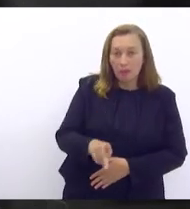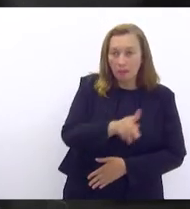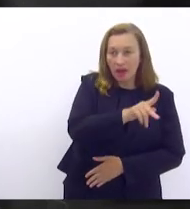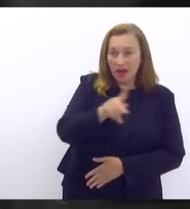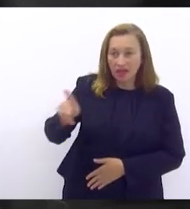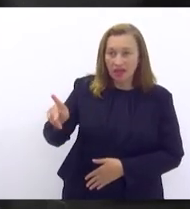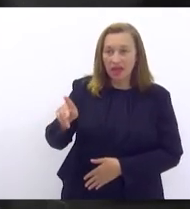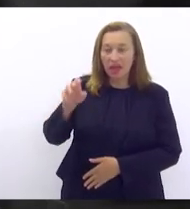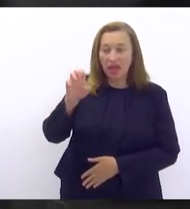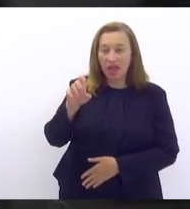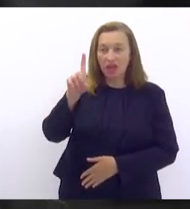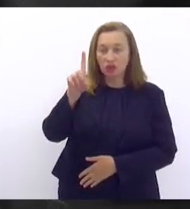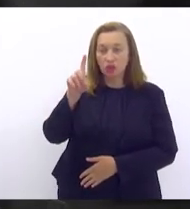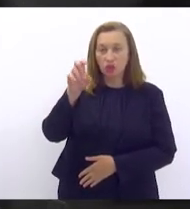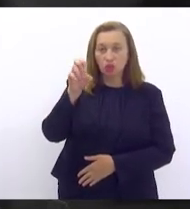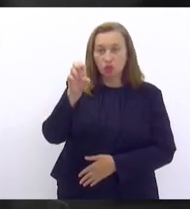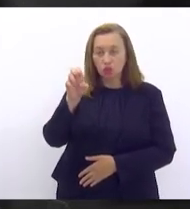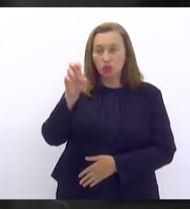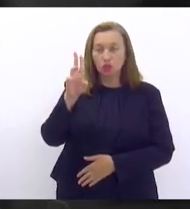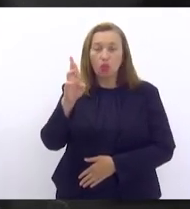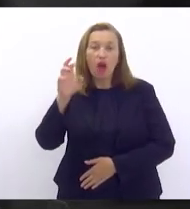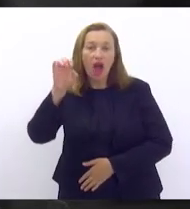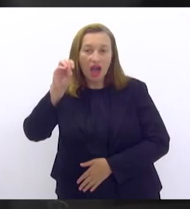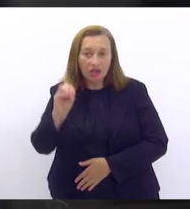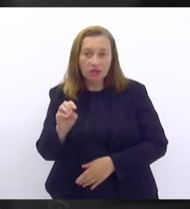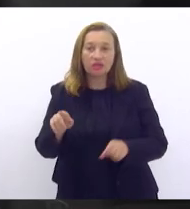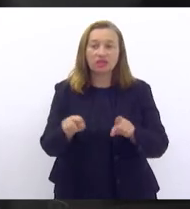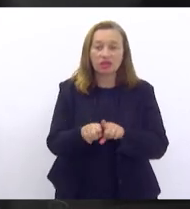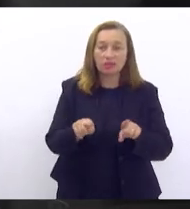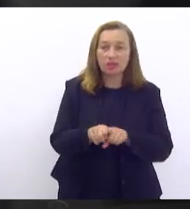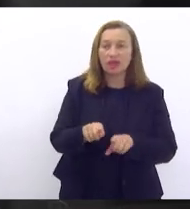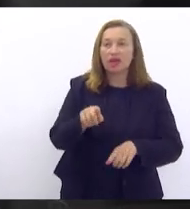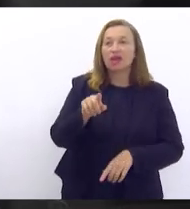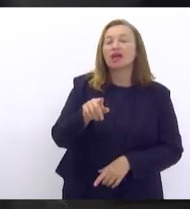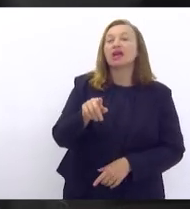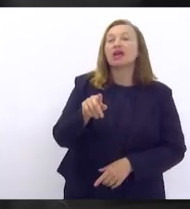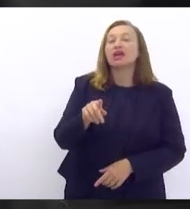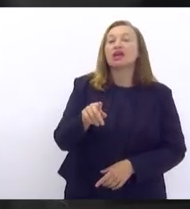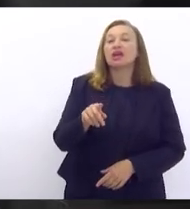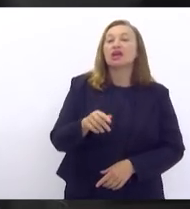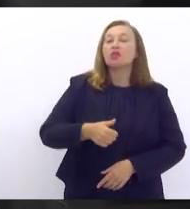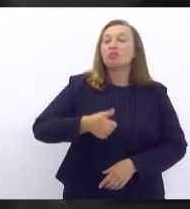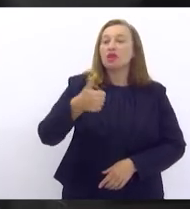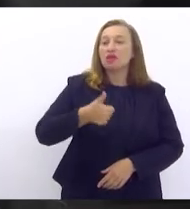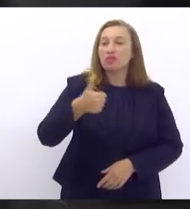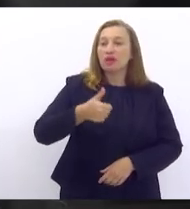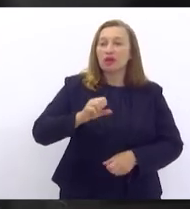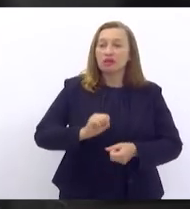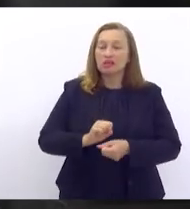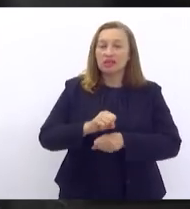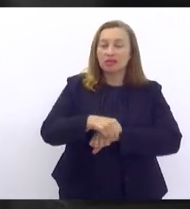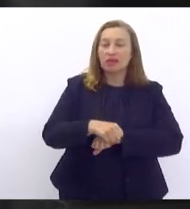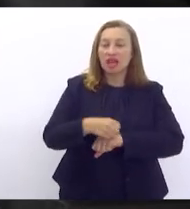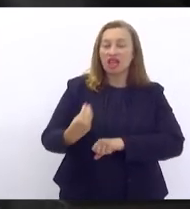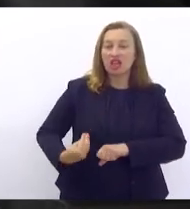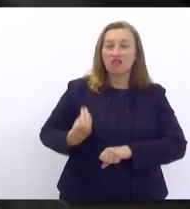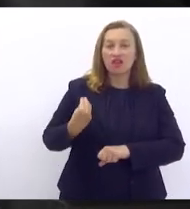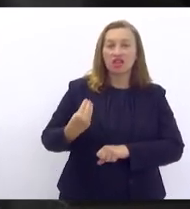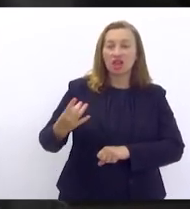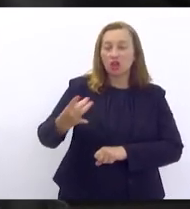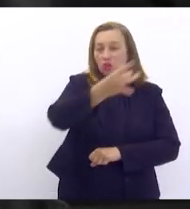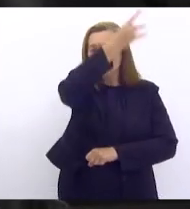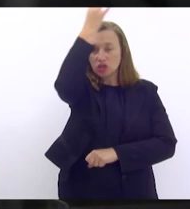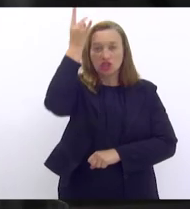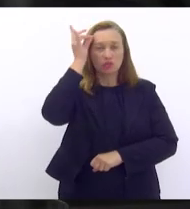Trindade, iniciava-se nestas terras fluminenses o primeiro seminário de vida no Espírito, seguido